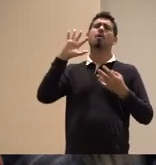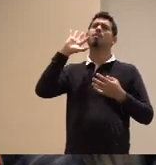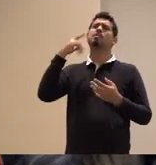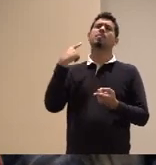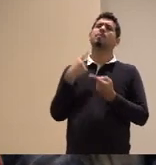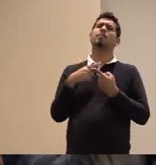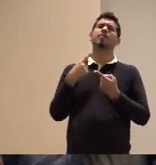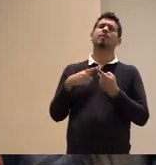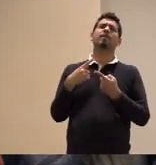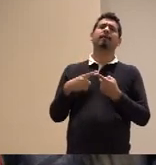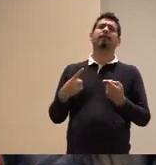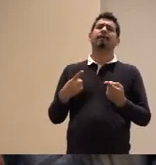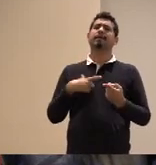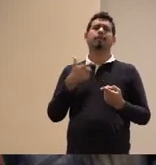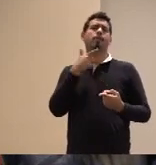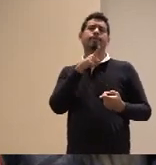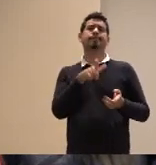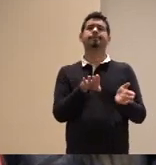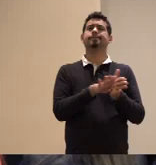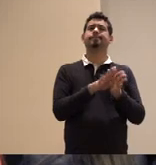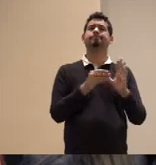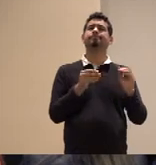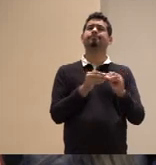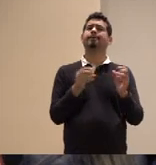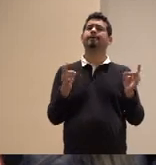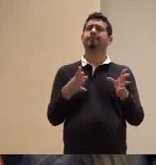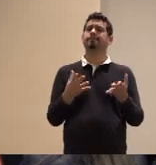que isso não conseguiu ser implementado.